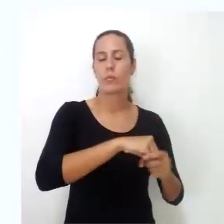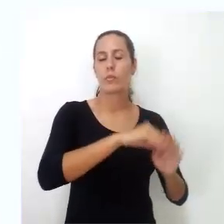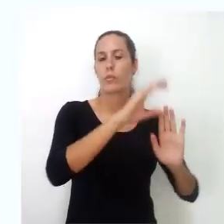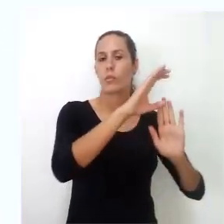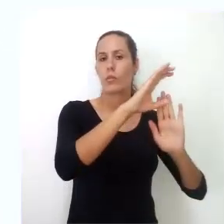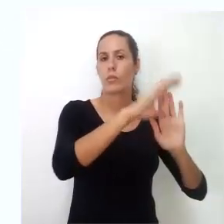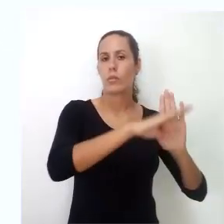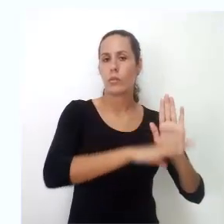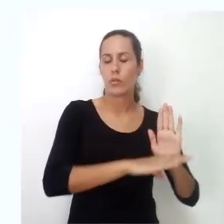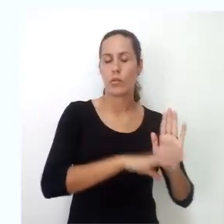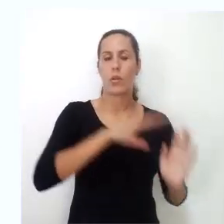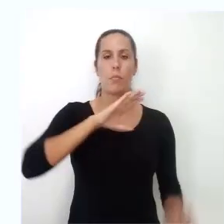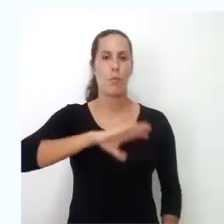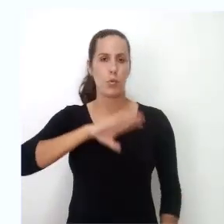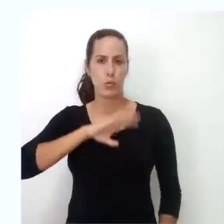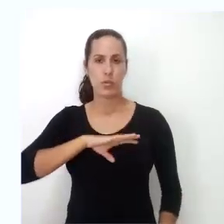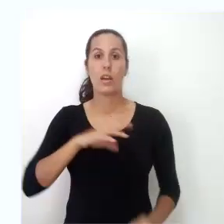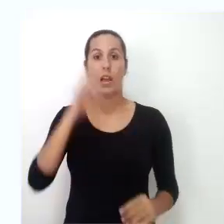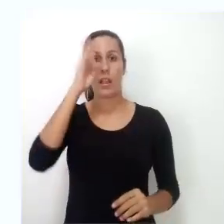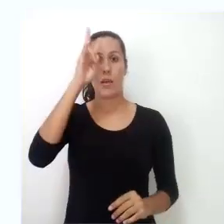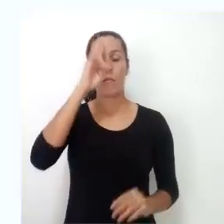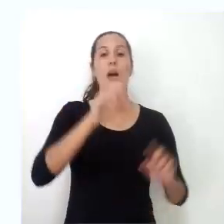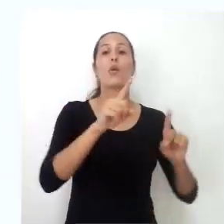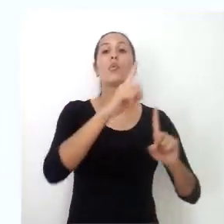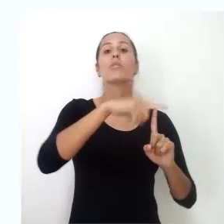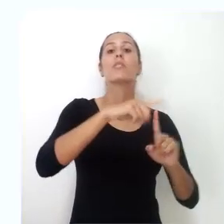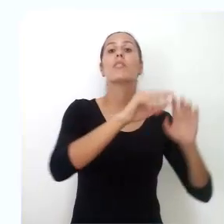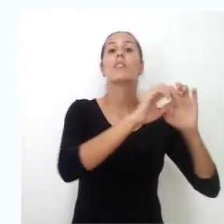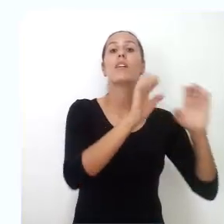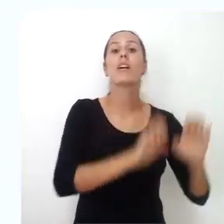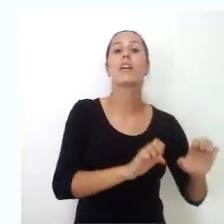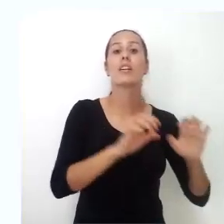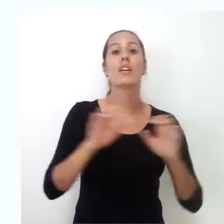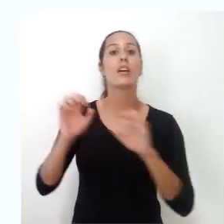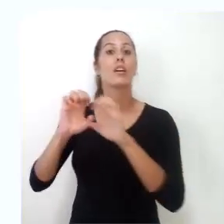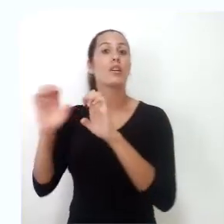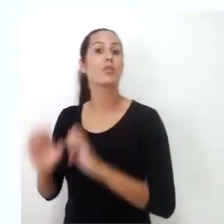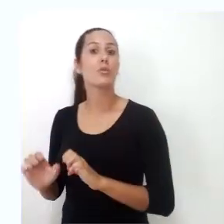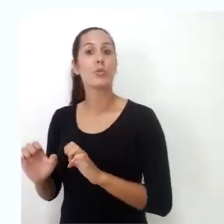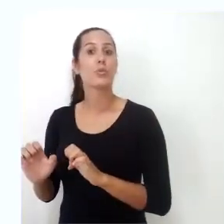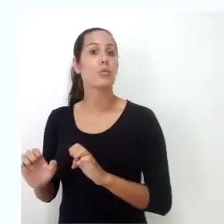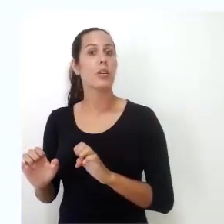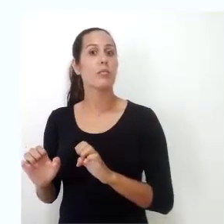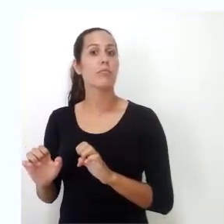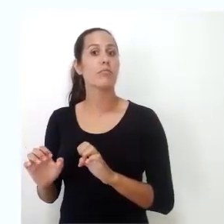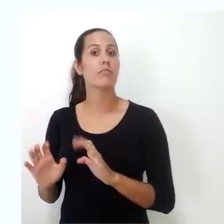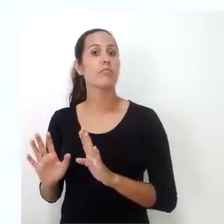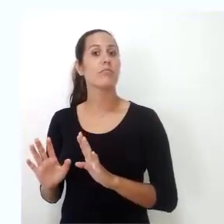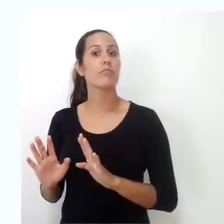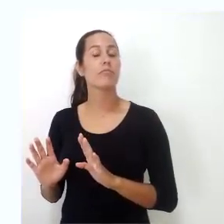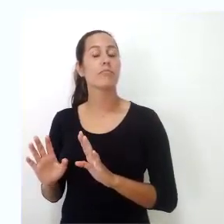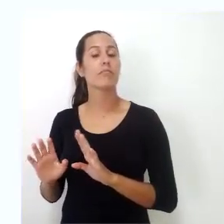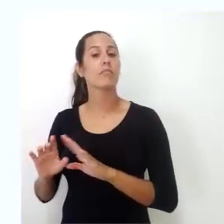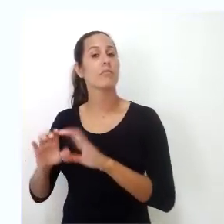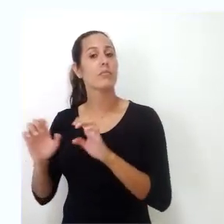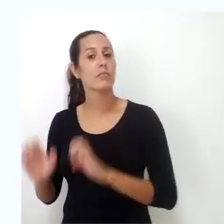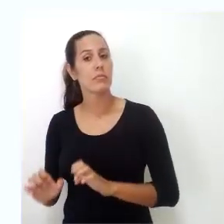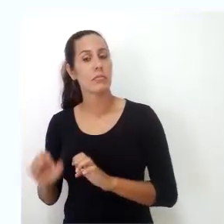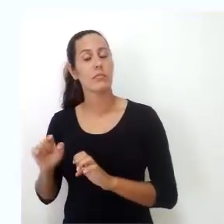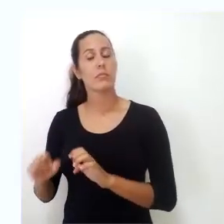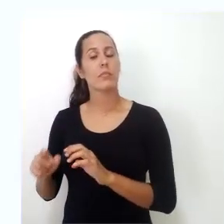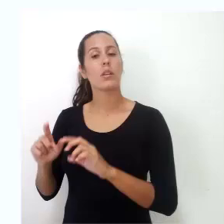uma estrutura, certo? Lembrar, há uma estrutura X, certo? No Código de Trânsito é